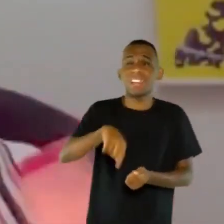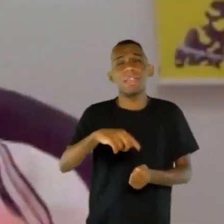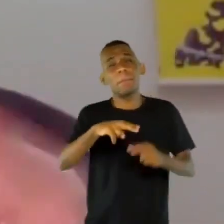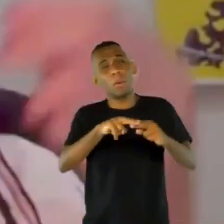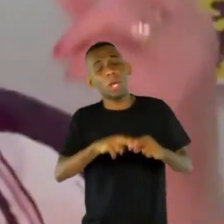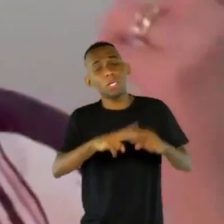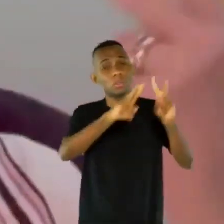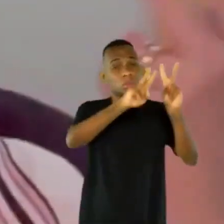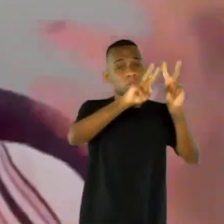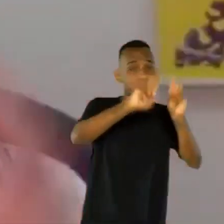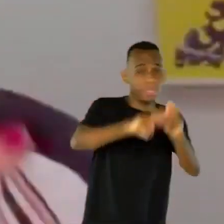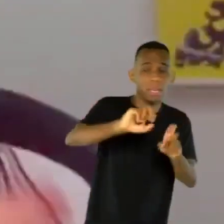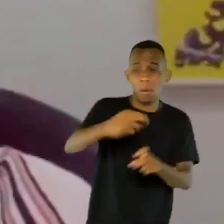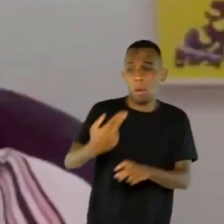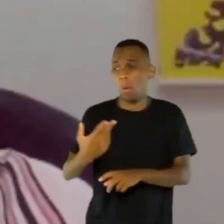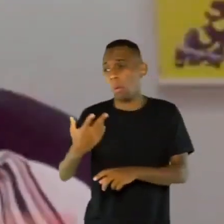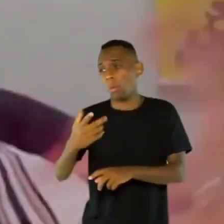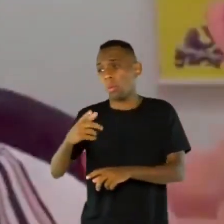próprias escolhas